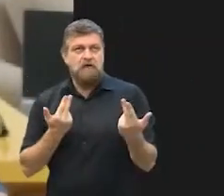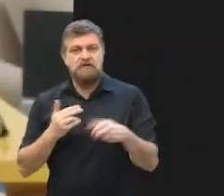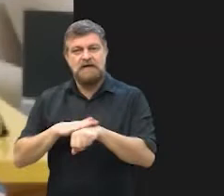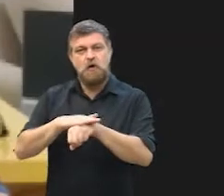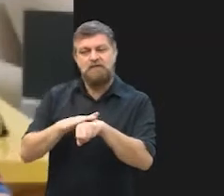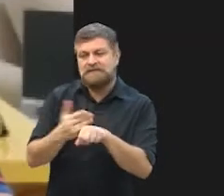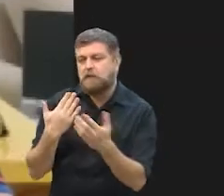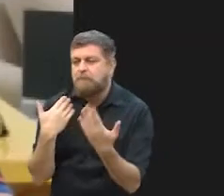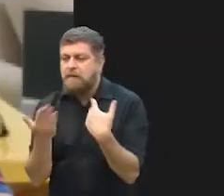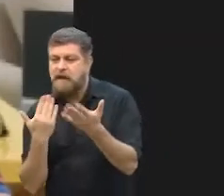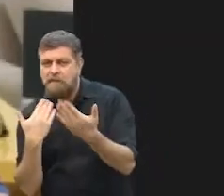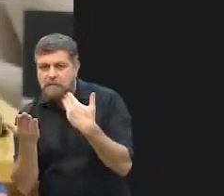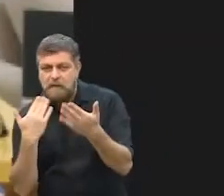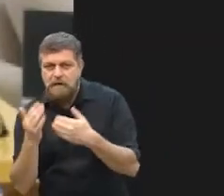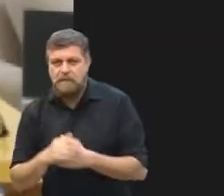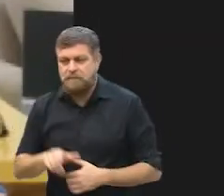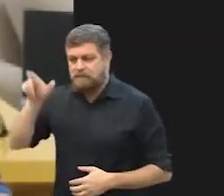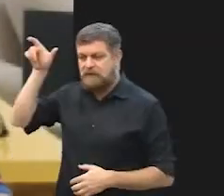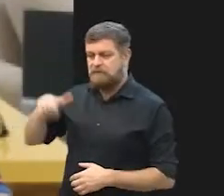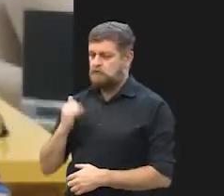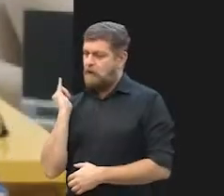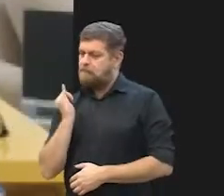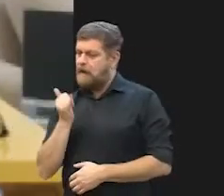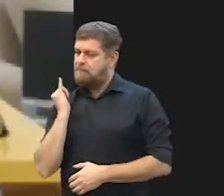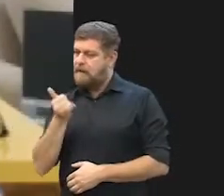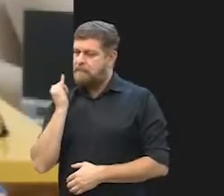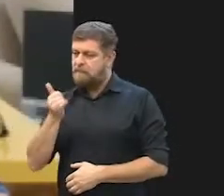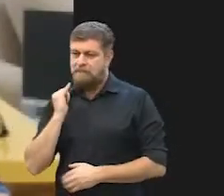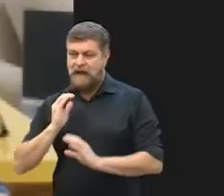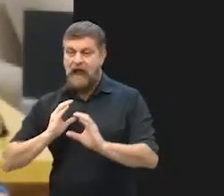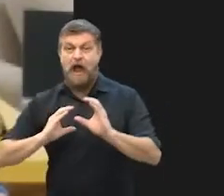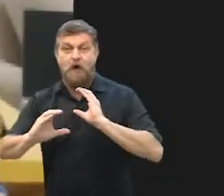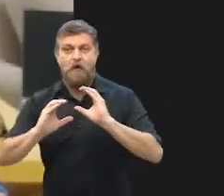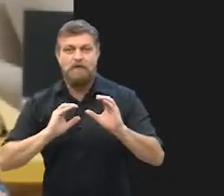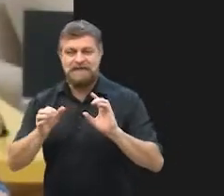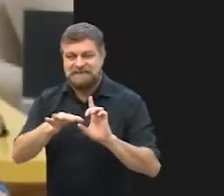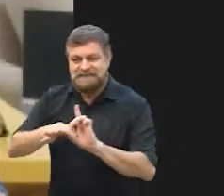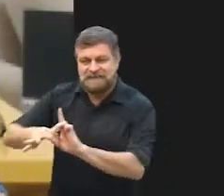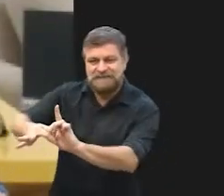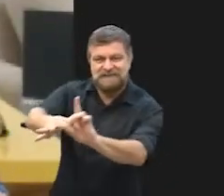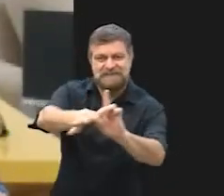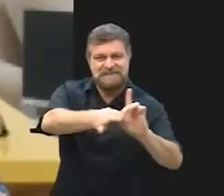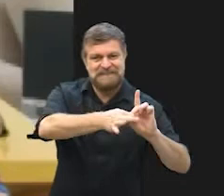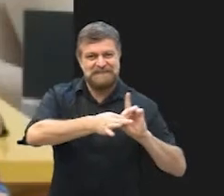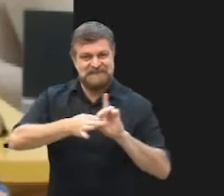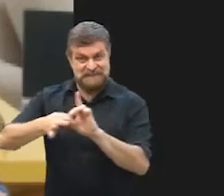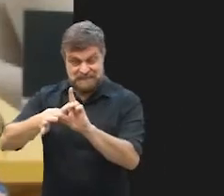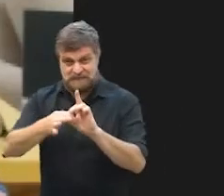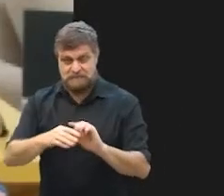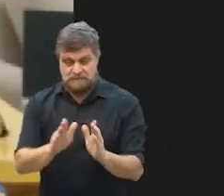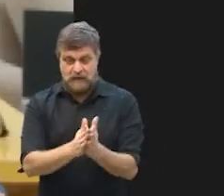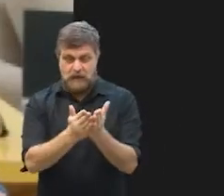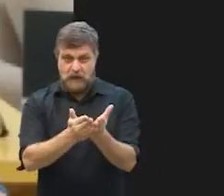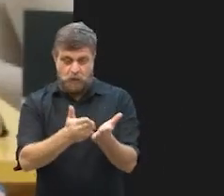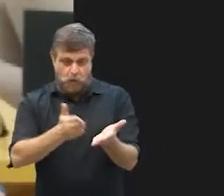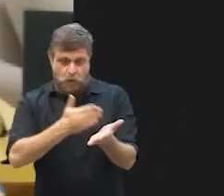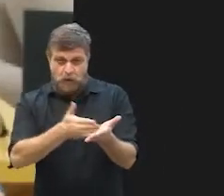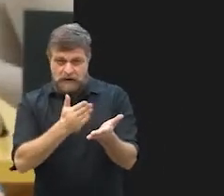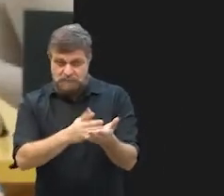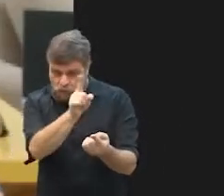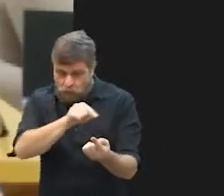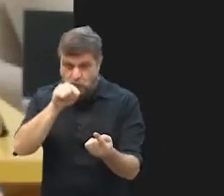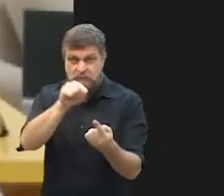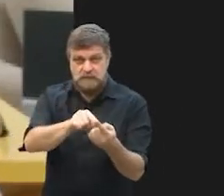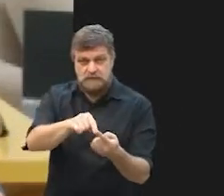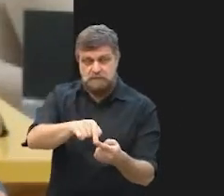leitor, porque ele é um narrador intruso, um narrador comunicativo, um narrador interativo, mas a finalidade desse livro era atrair o